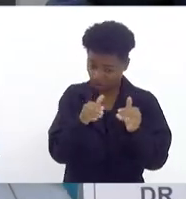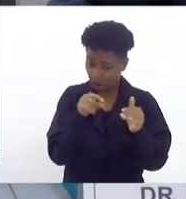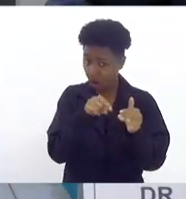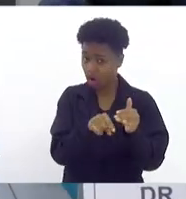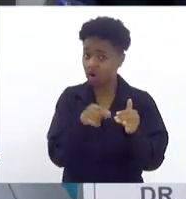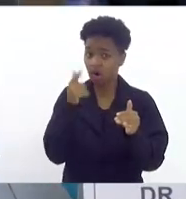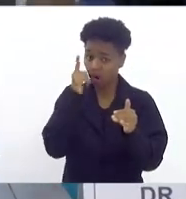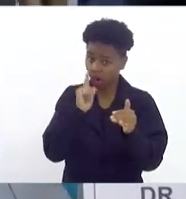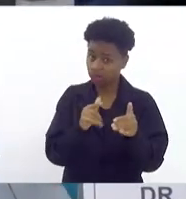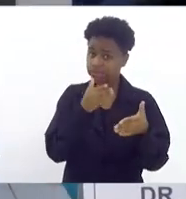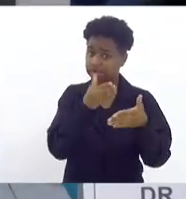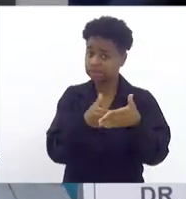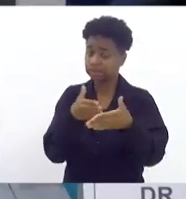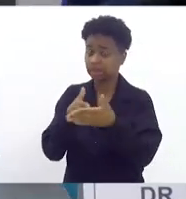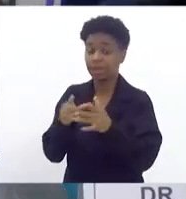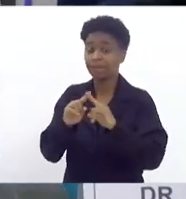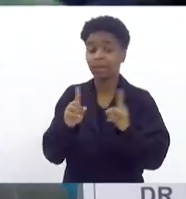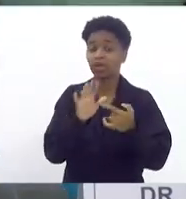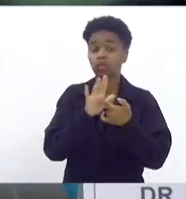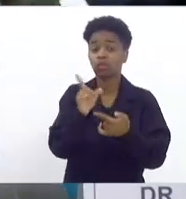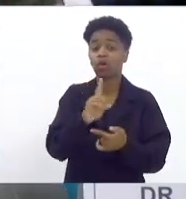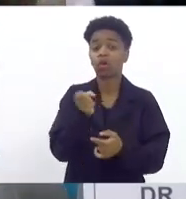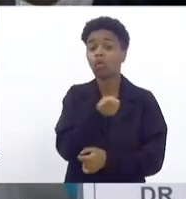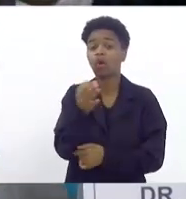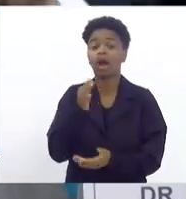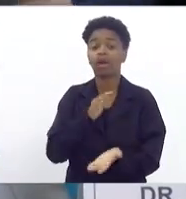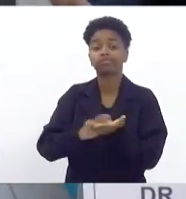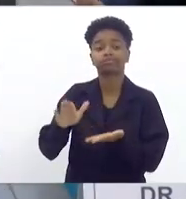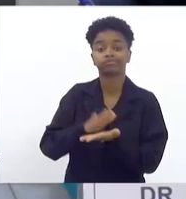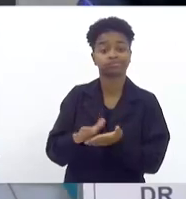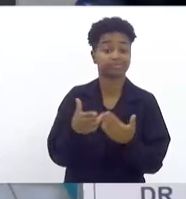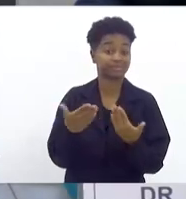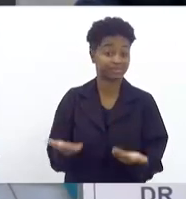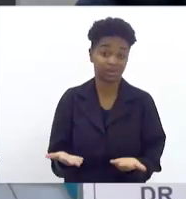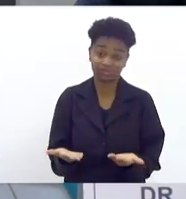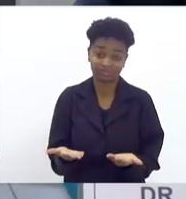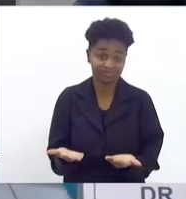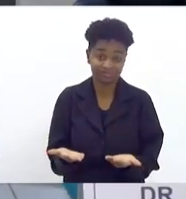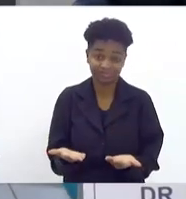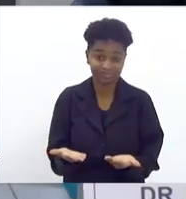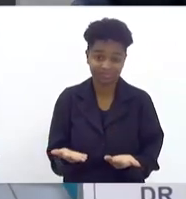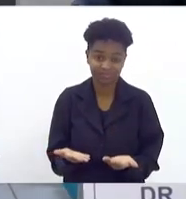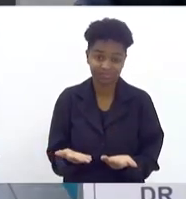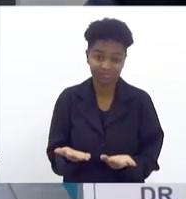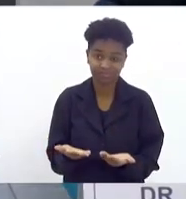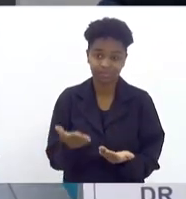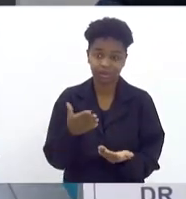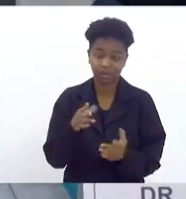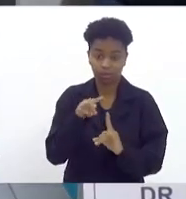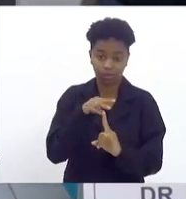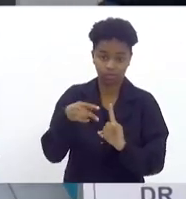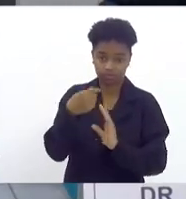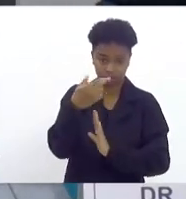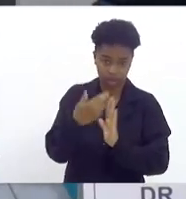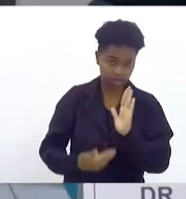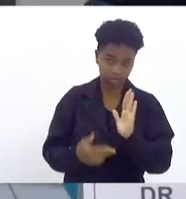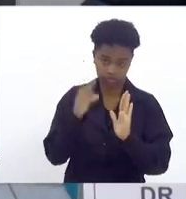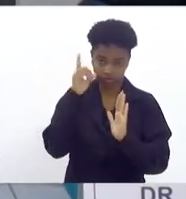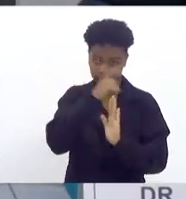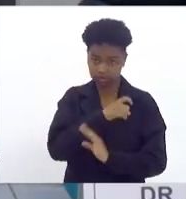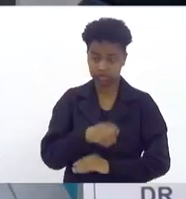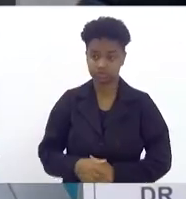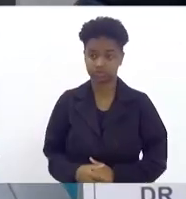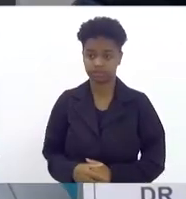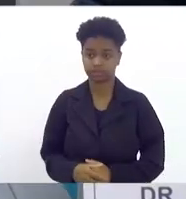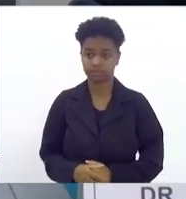gente consiga delimitar, não aponta fonte de custeio. Então, sim. Tá bom. Mas eu vou tentar delimitar ponto de vista isso é de uma maneira que eu queria dar uma